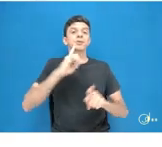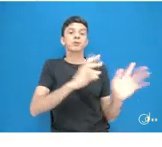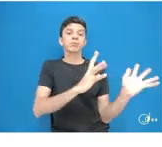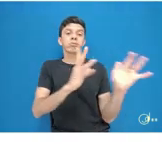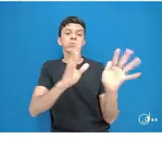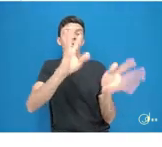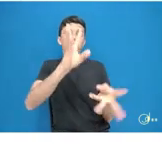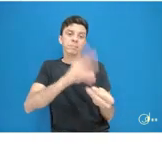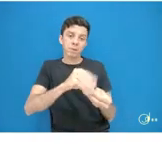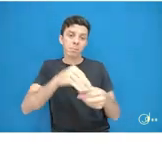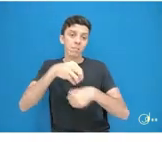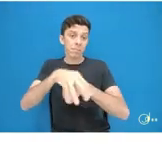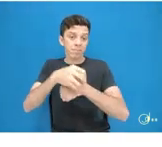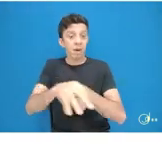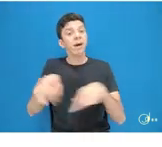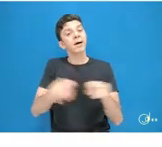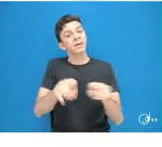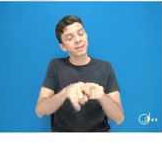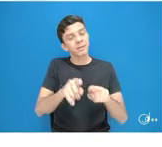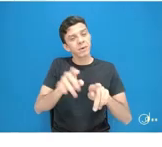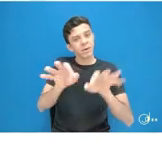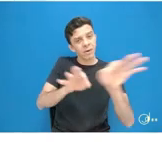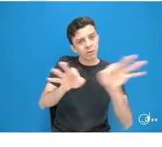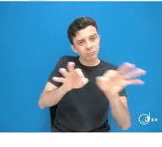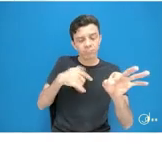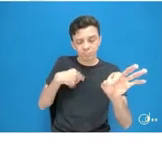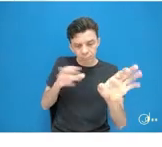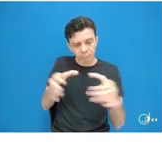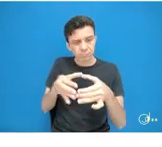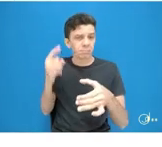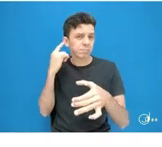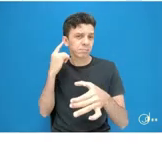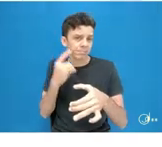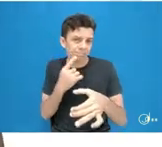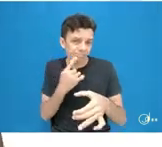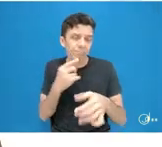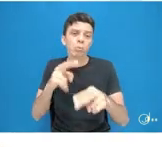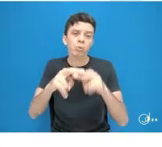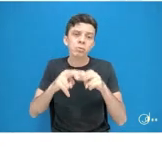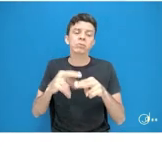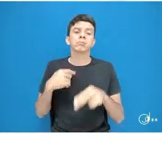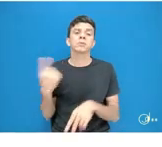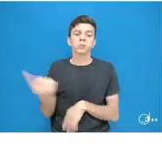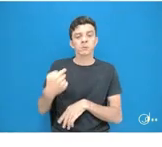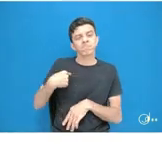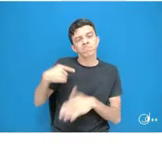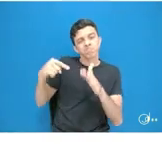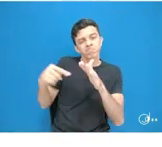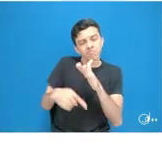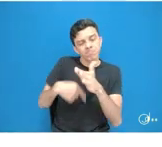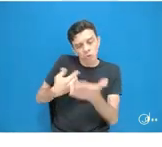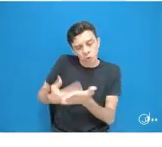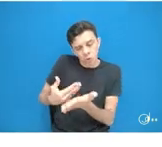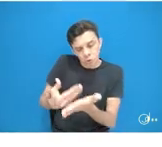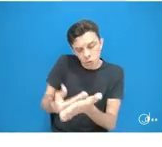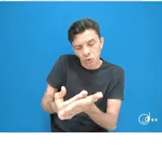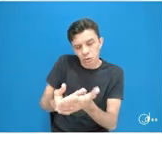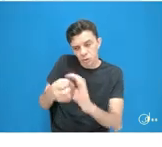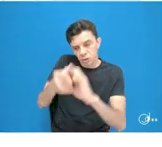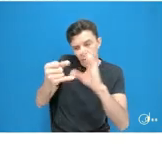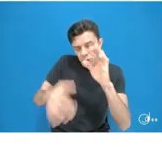histórico-literária do povo surdo e abordamos sobre a organização das comunidades surdas. Visando um aprofundamento sobre os